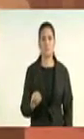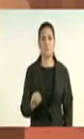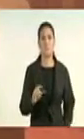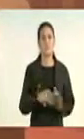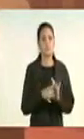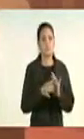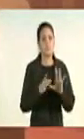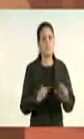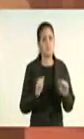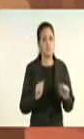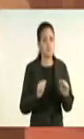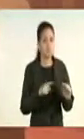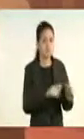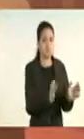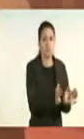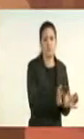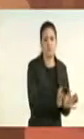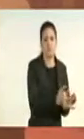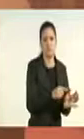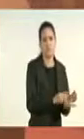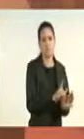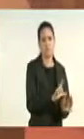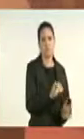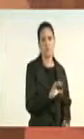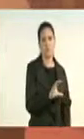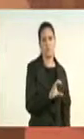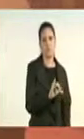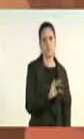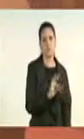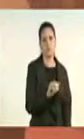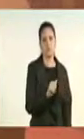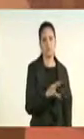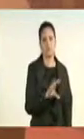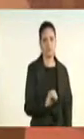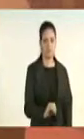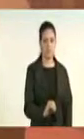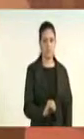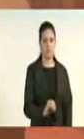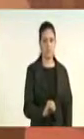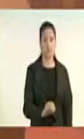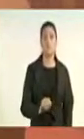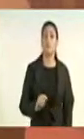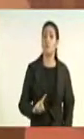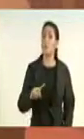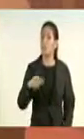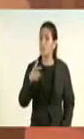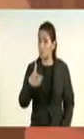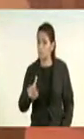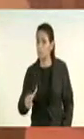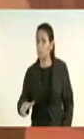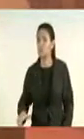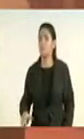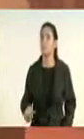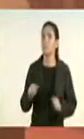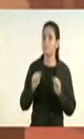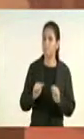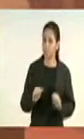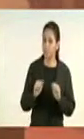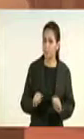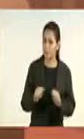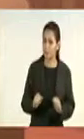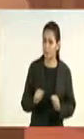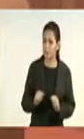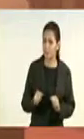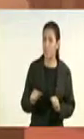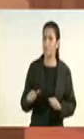consulta respondida. É admissível a participação de servidores cedidos ou terceiros